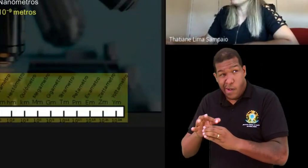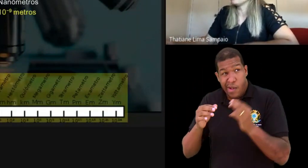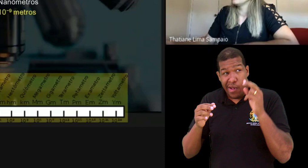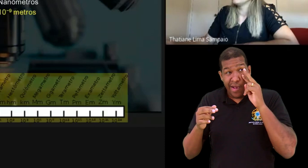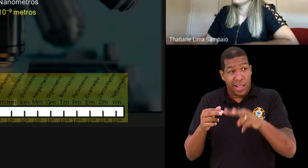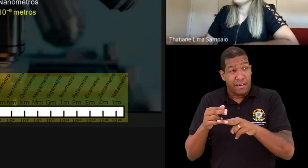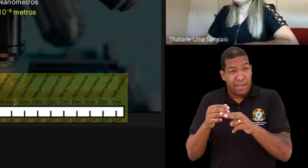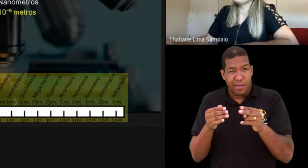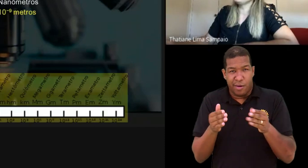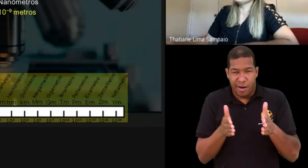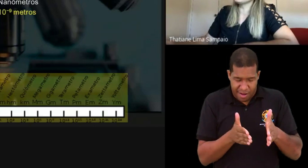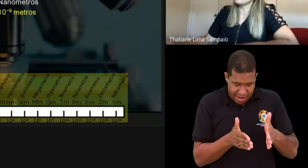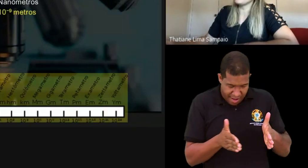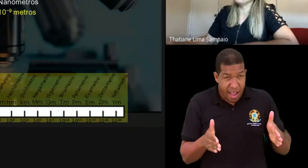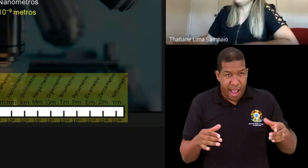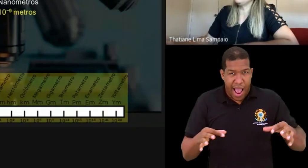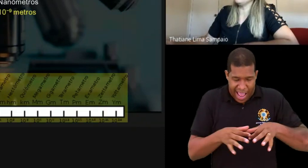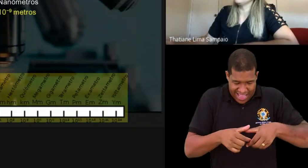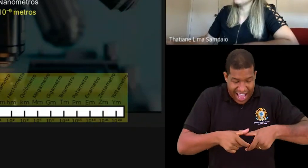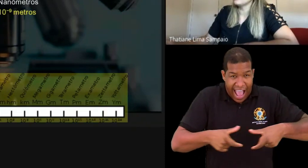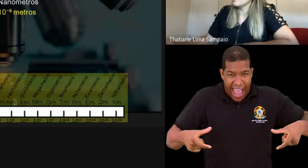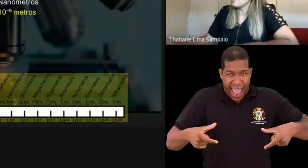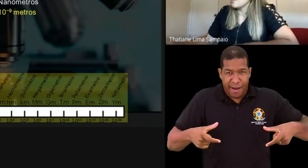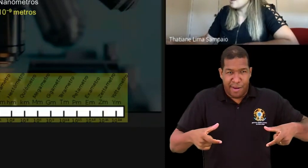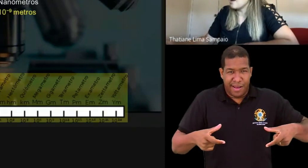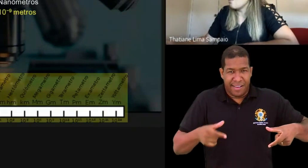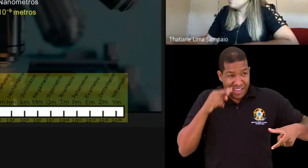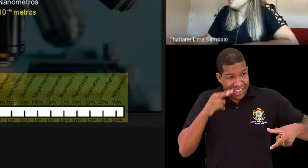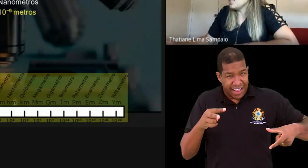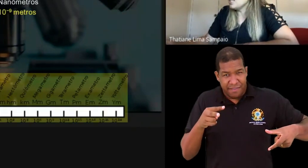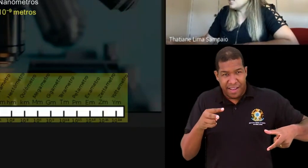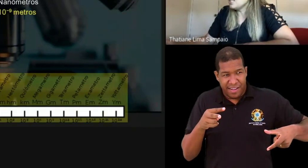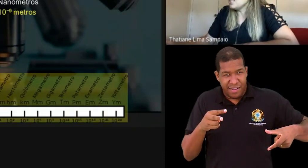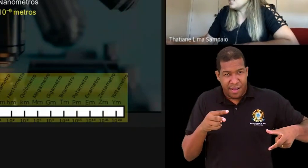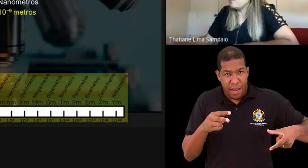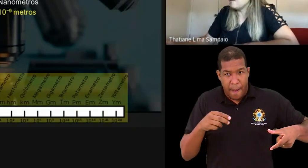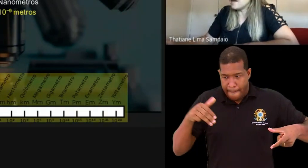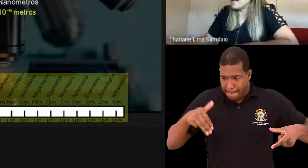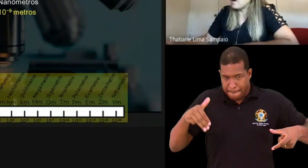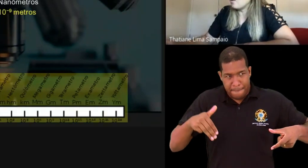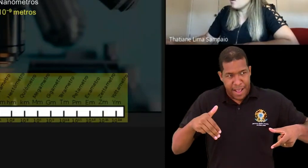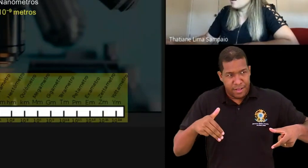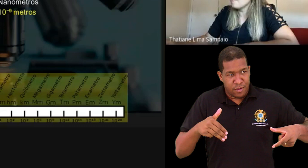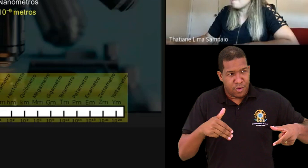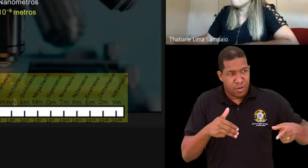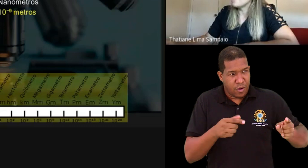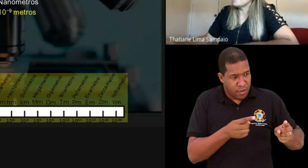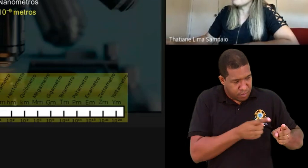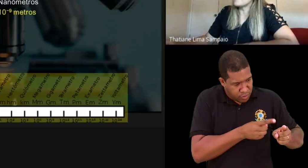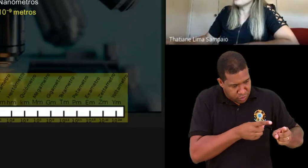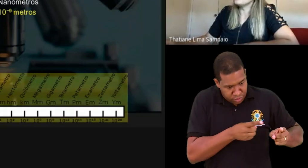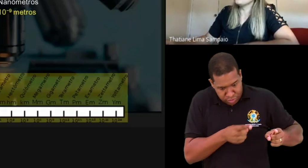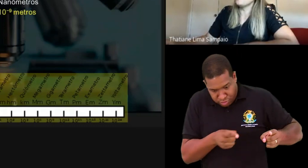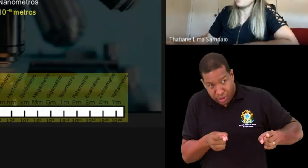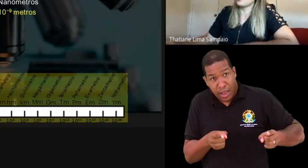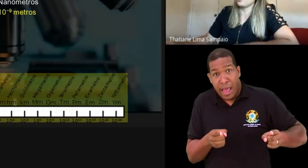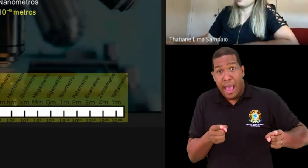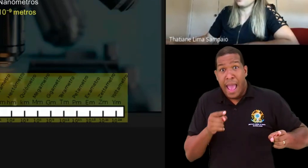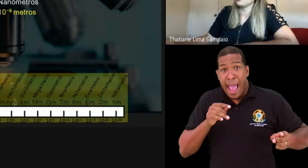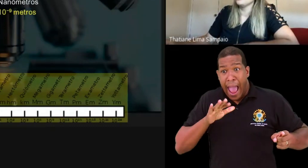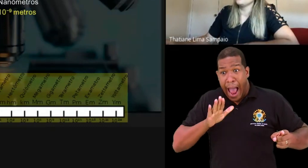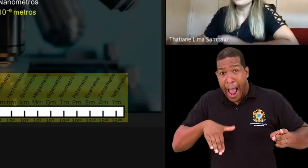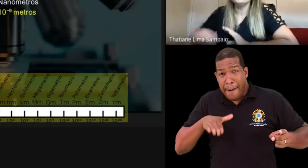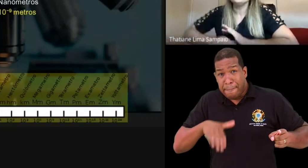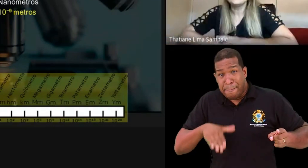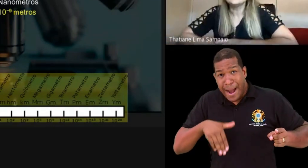metro? Observando essa régua aqui, o nanômetro vem para cá, ó, bem abaixo do